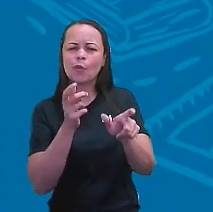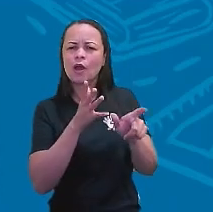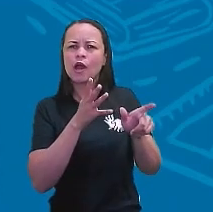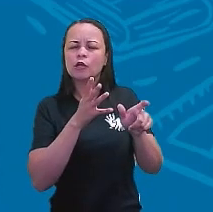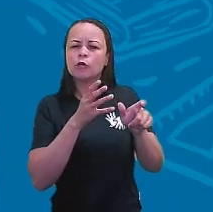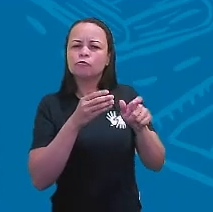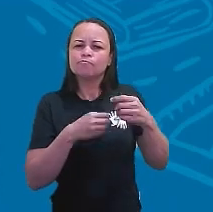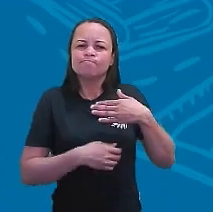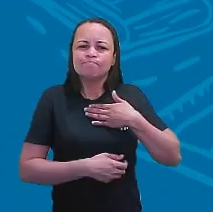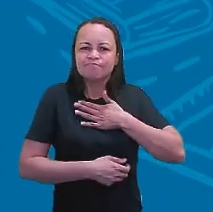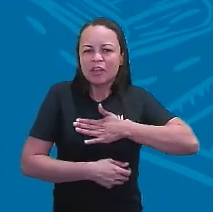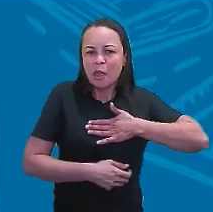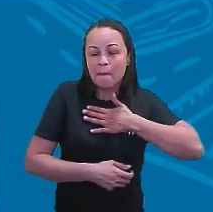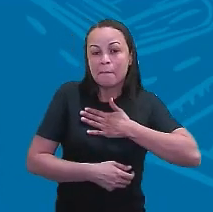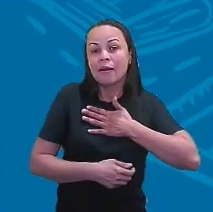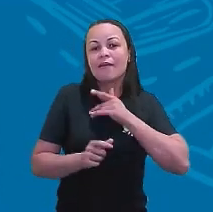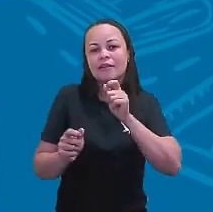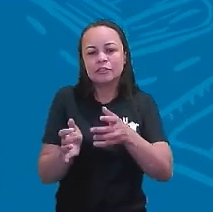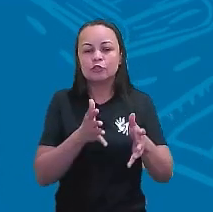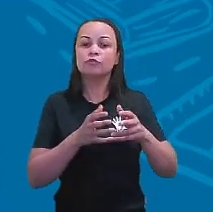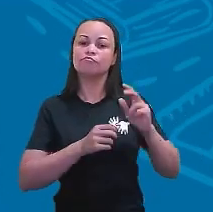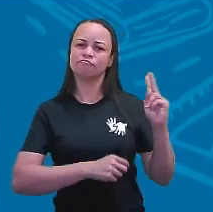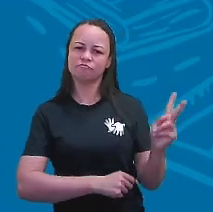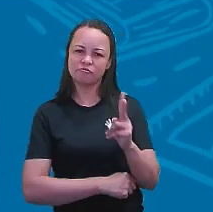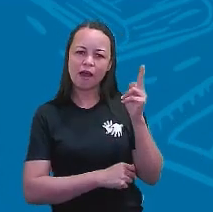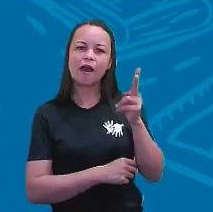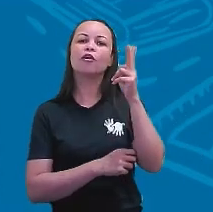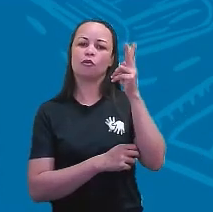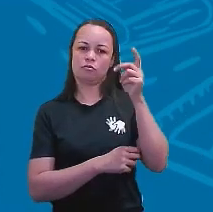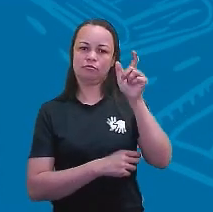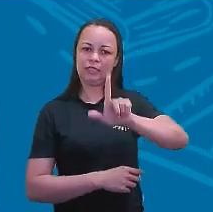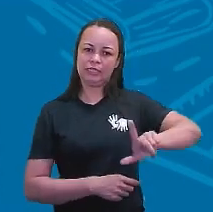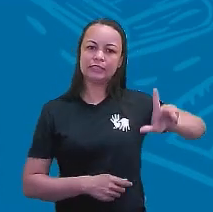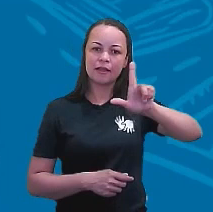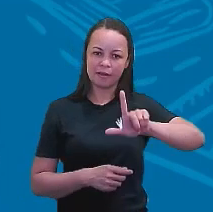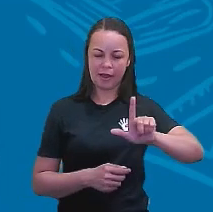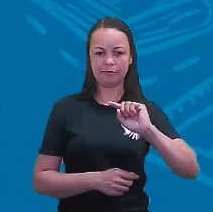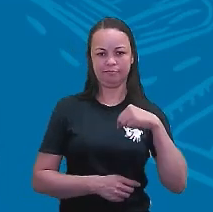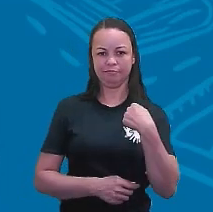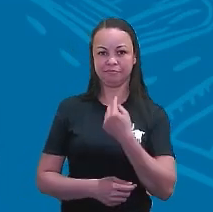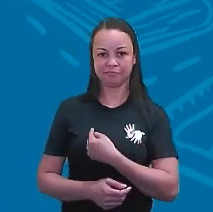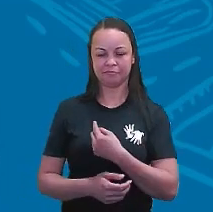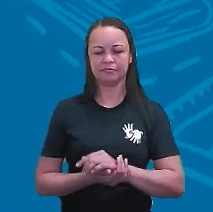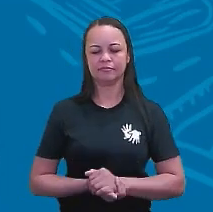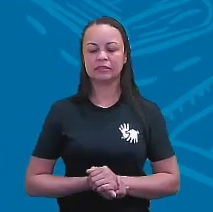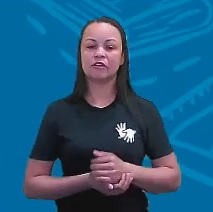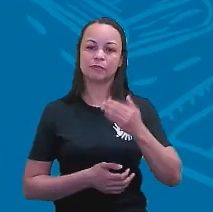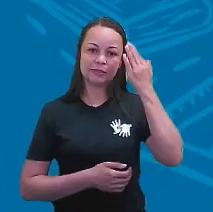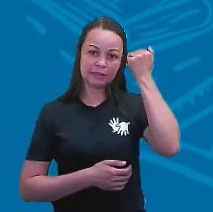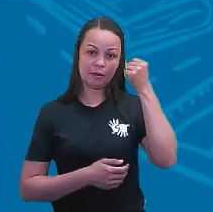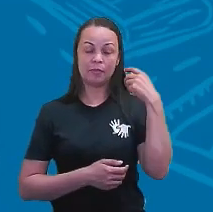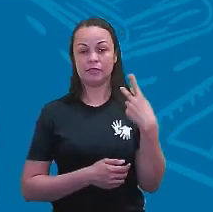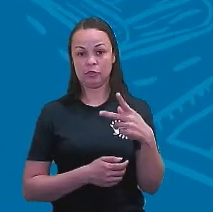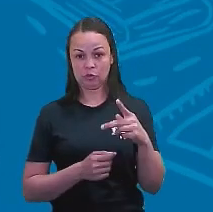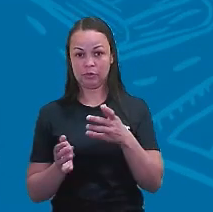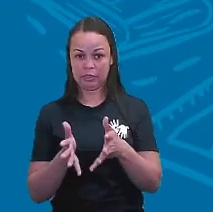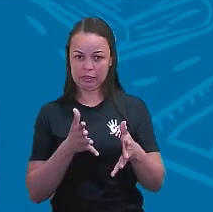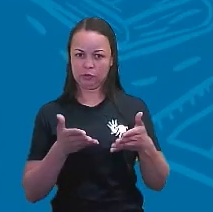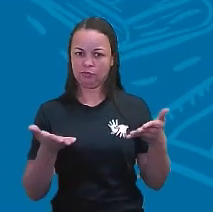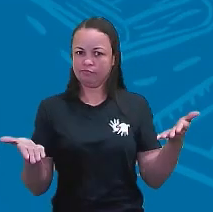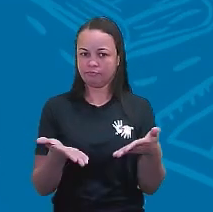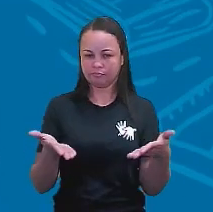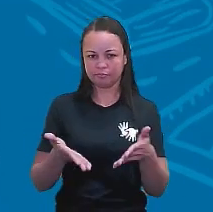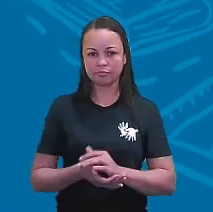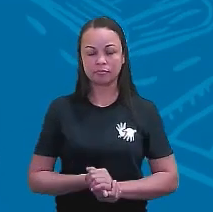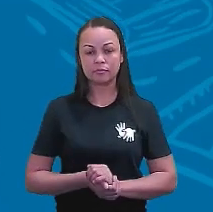tanto apreço e que tem tanto valor literário para nós? Então vamos saber um pouco sobre isso. Agora,